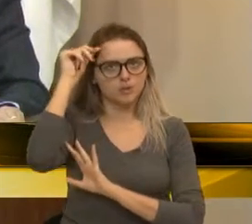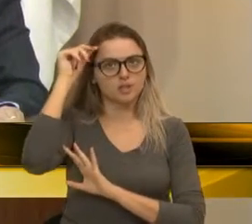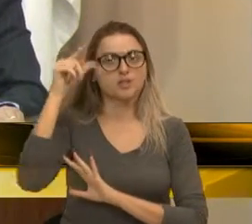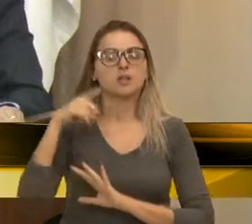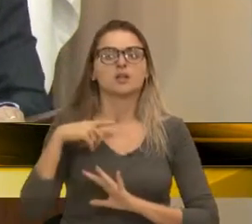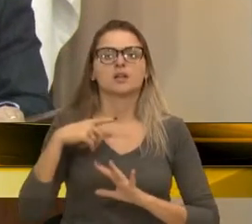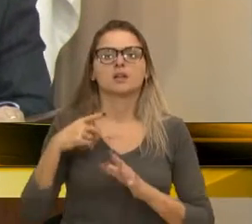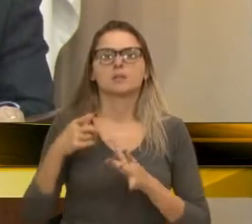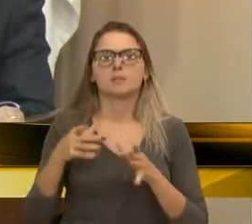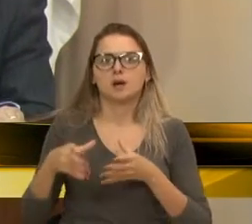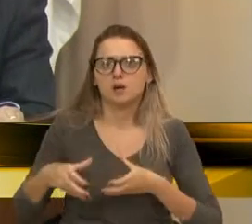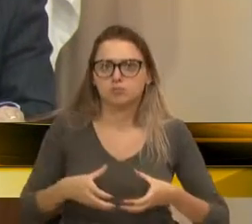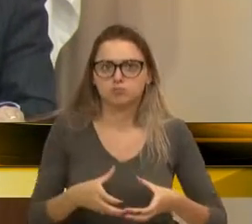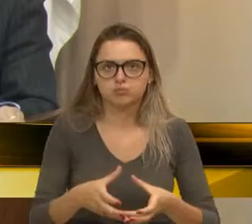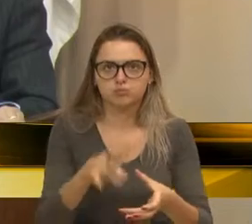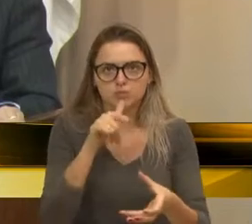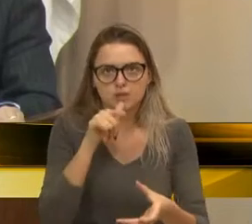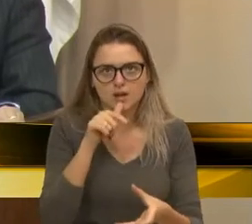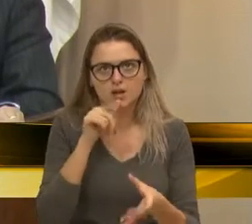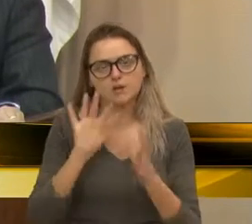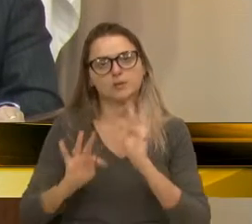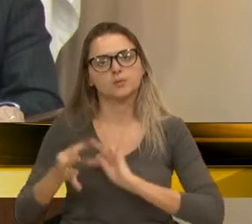de água, para o tratamento